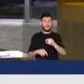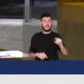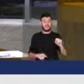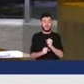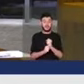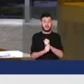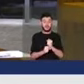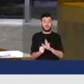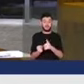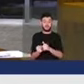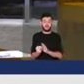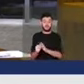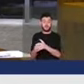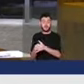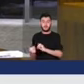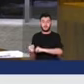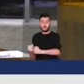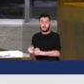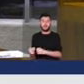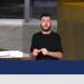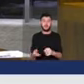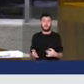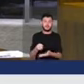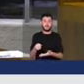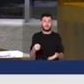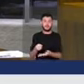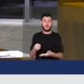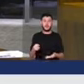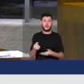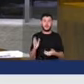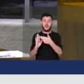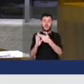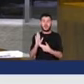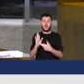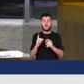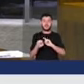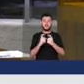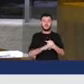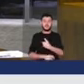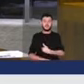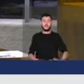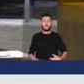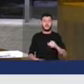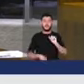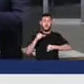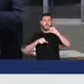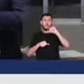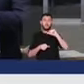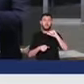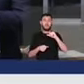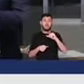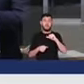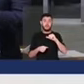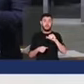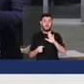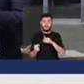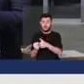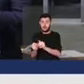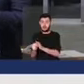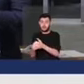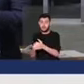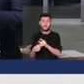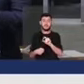estudos da reforma administrativa, 100 anos de sigilo. Quantas vezes o advogado Assef e lobistas de